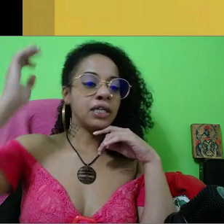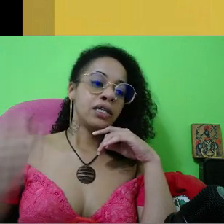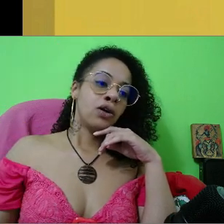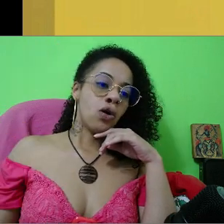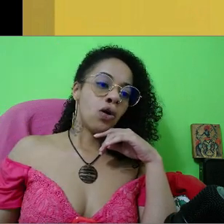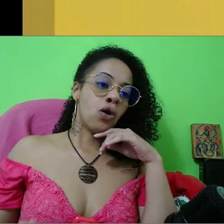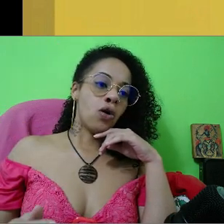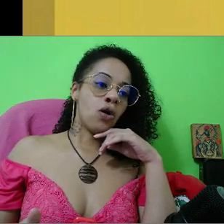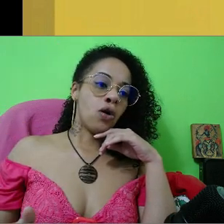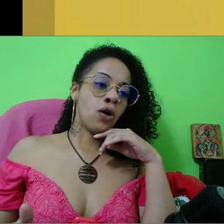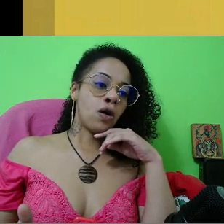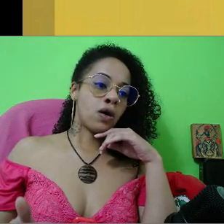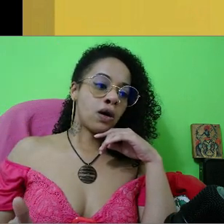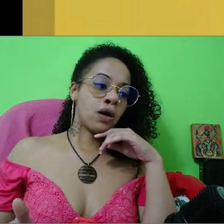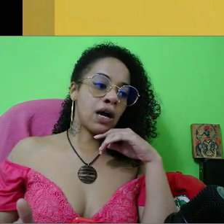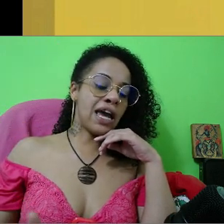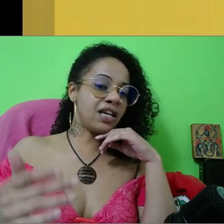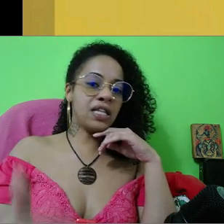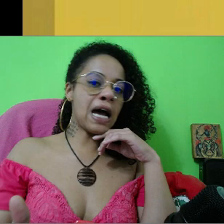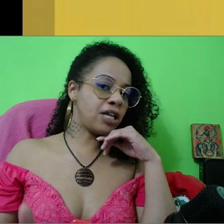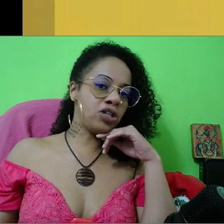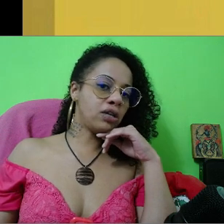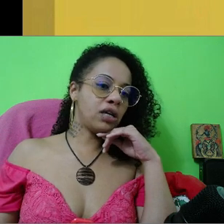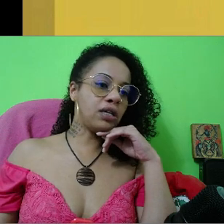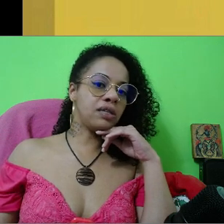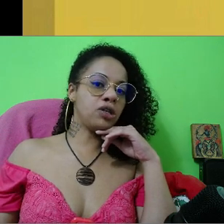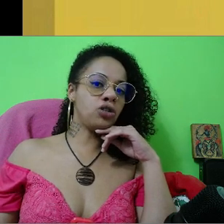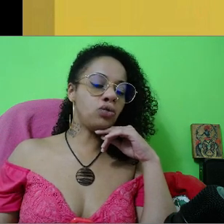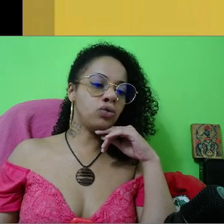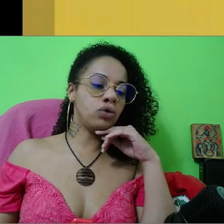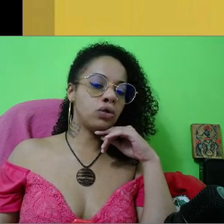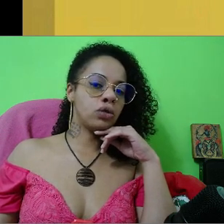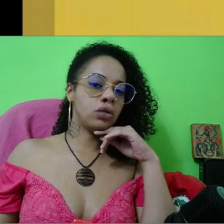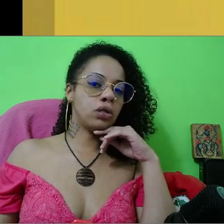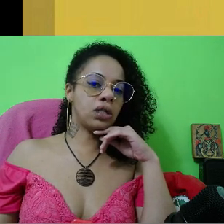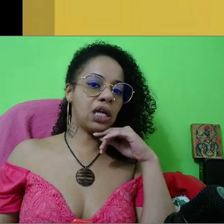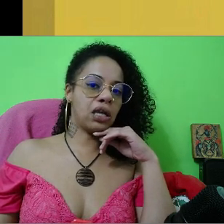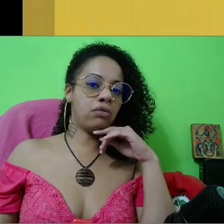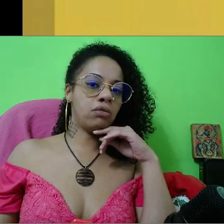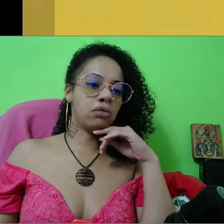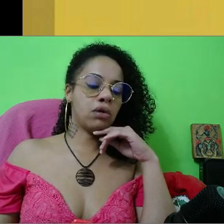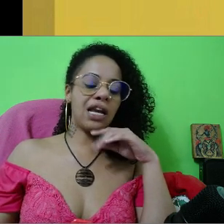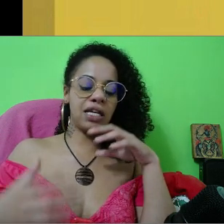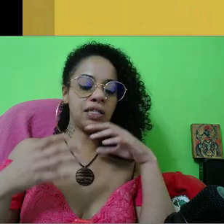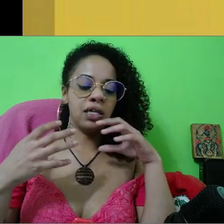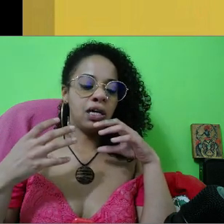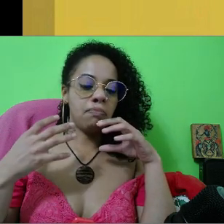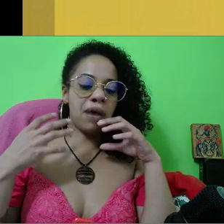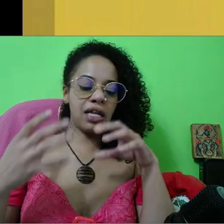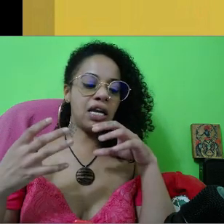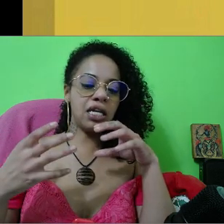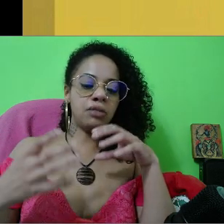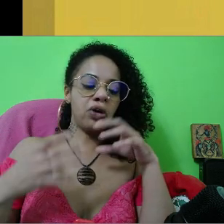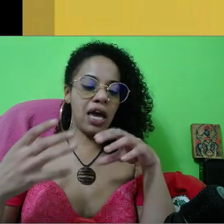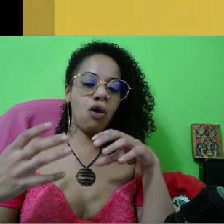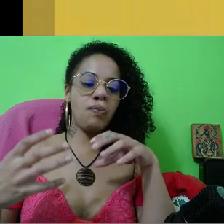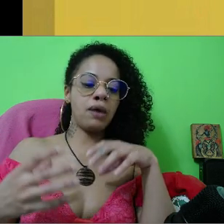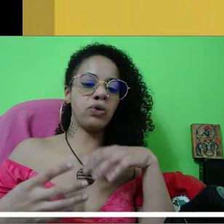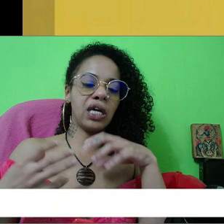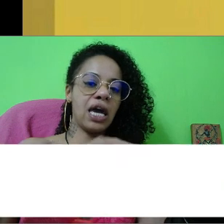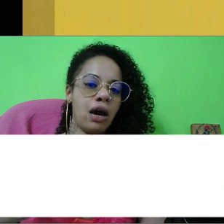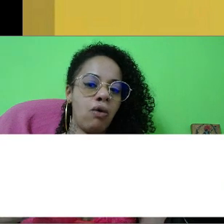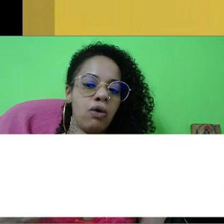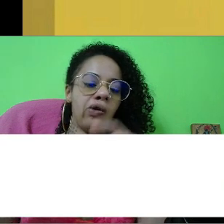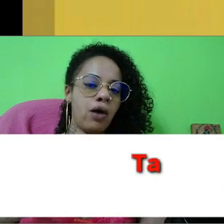cara realidade em cima de tudo entendeu aliás materialismo